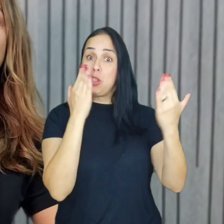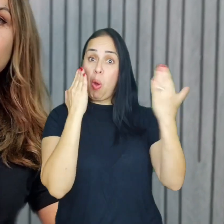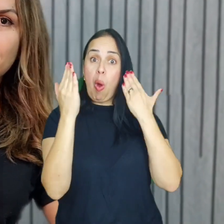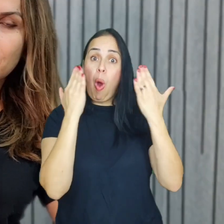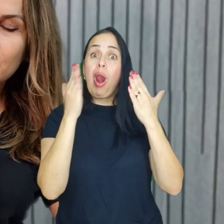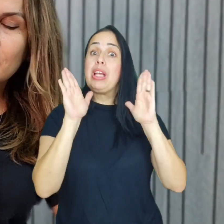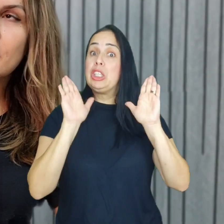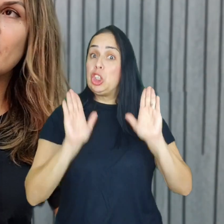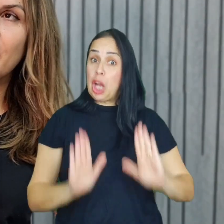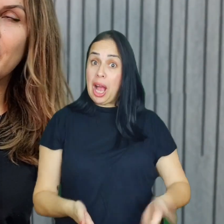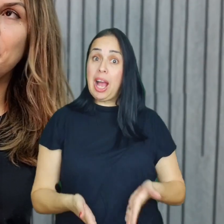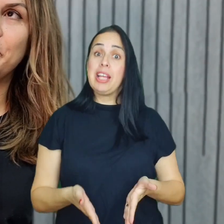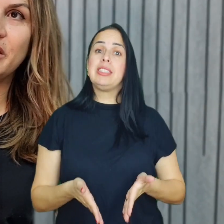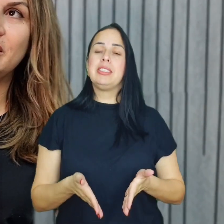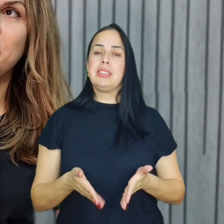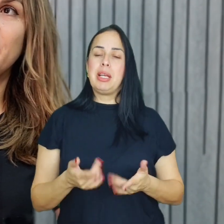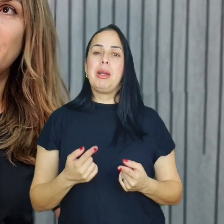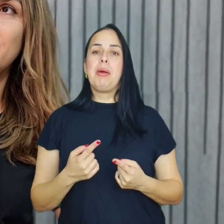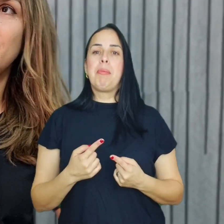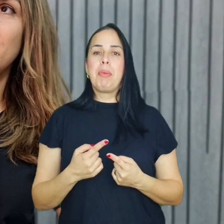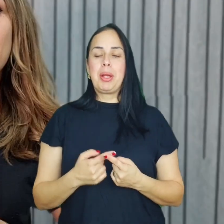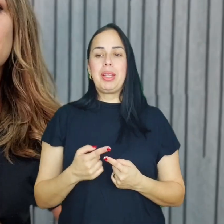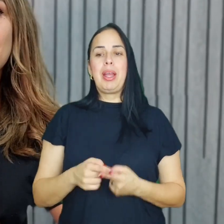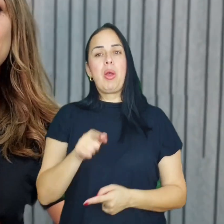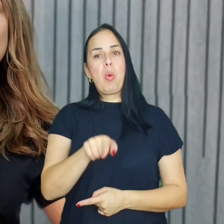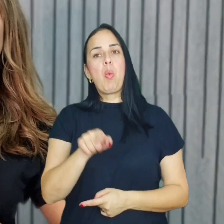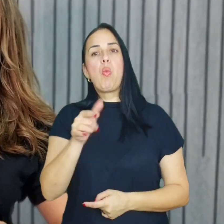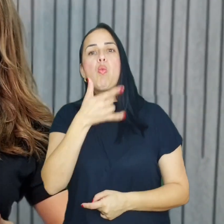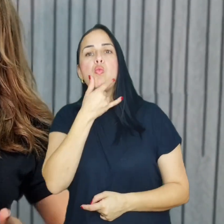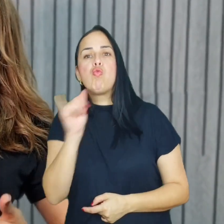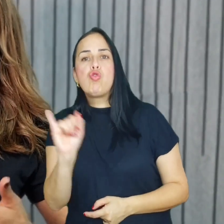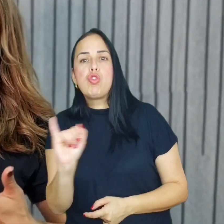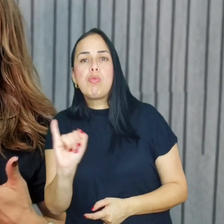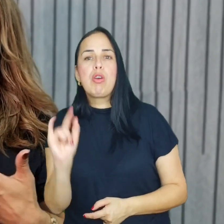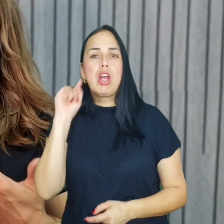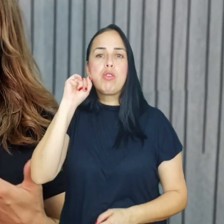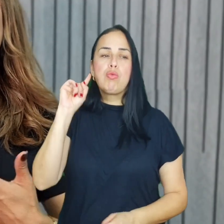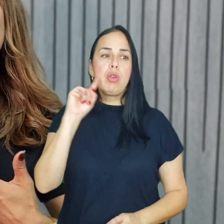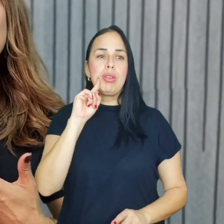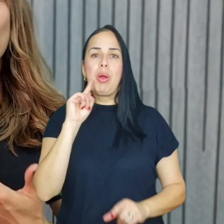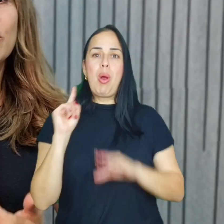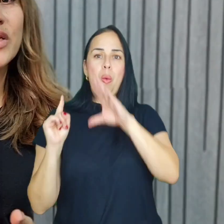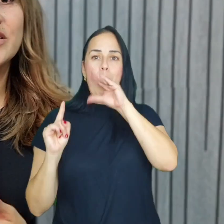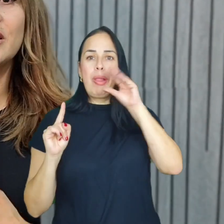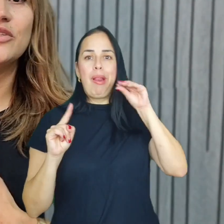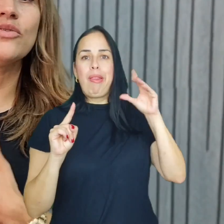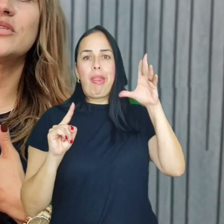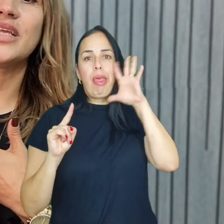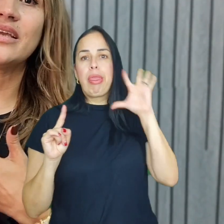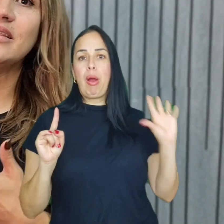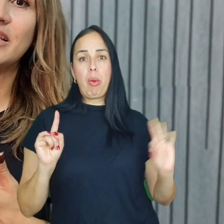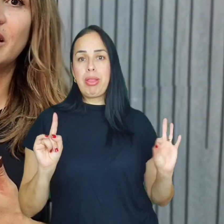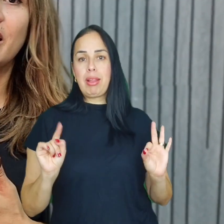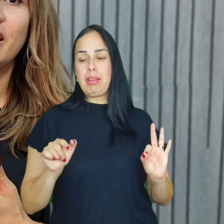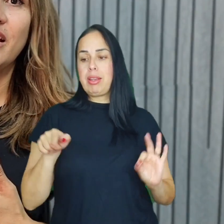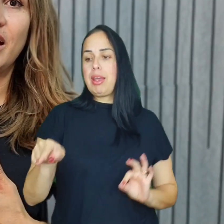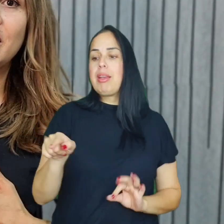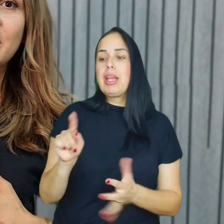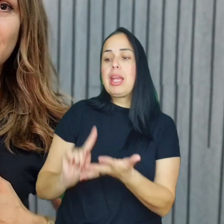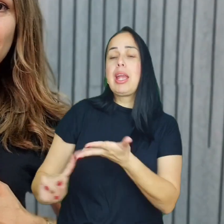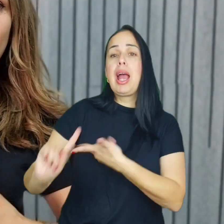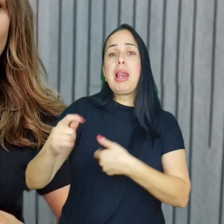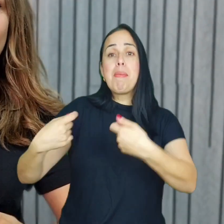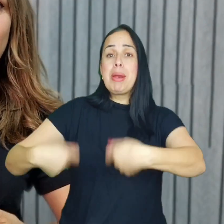Bárbara, porque também pesa ter um irmão que é surdo, às vezes o adolescente não consegue entender